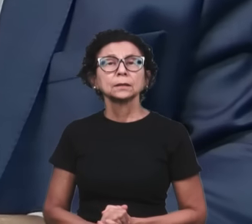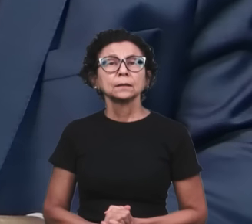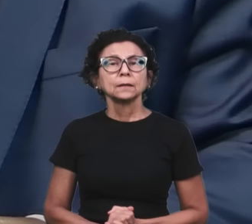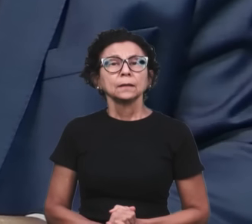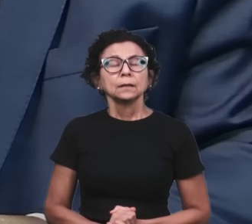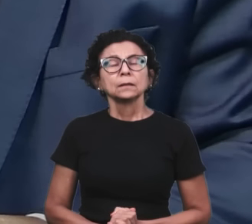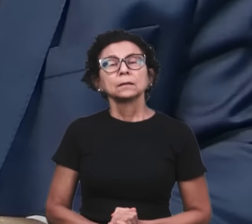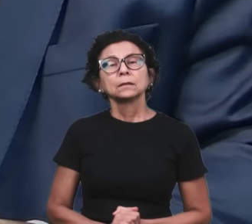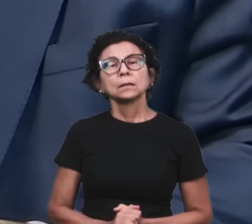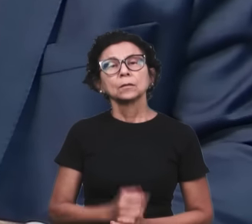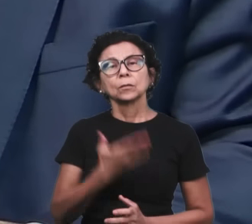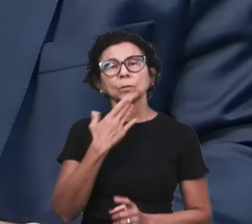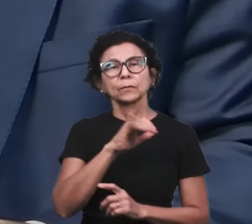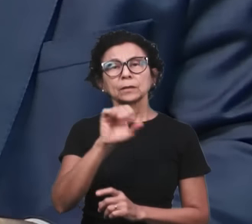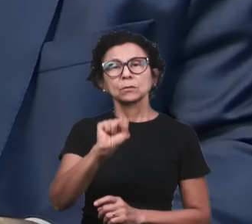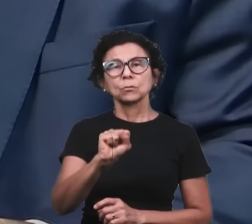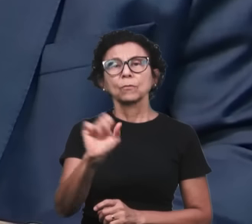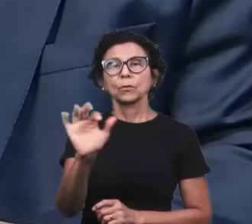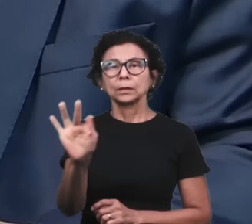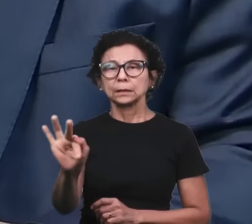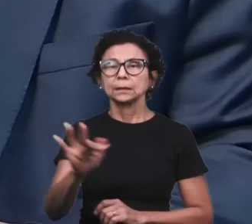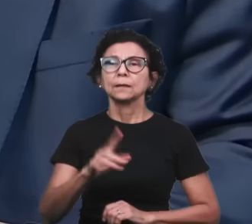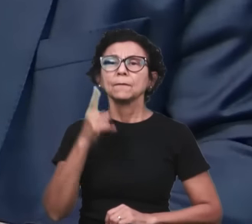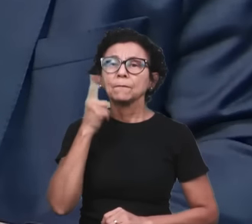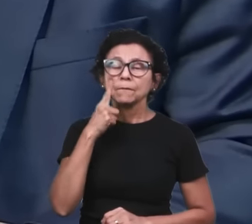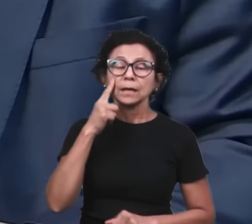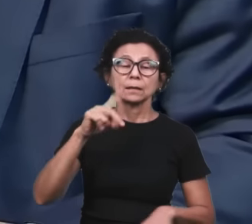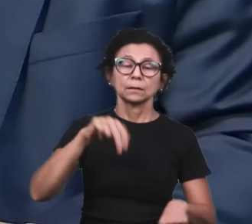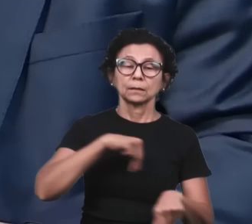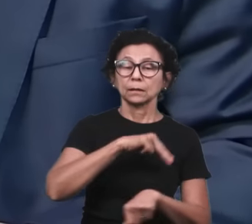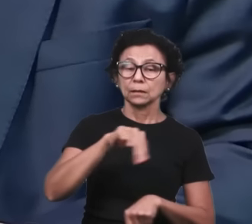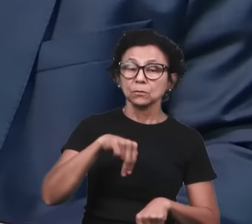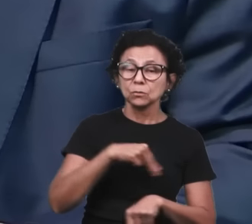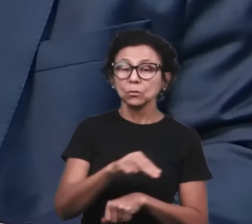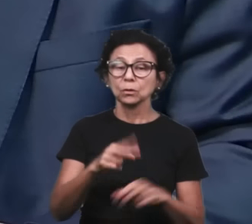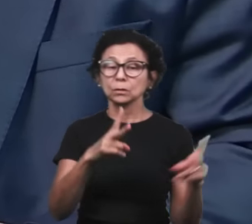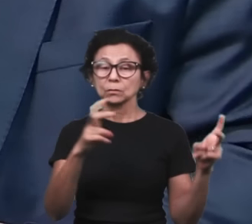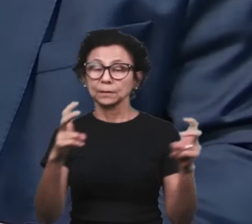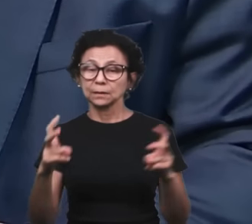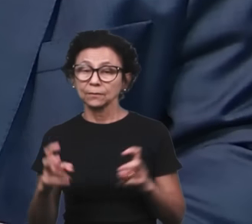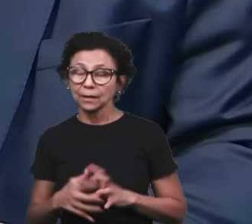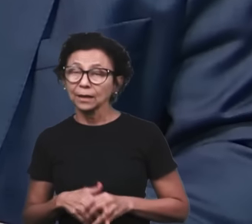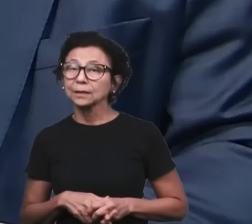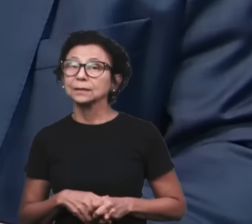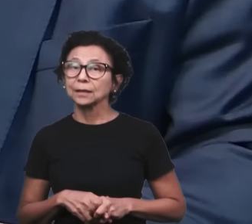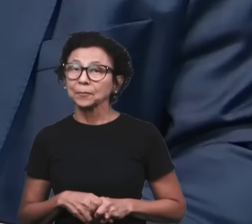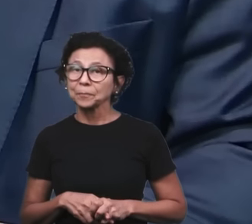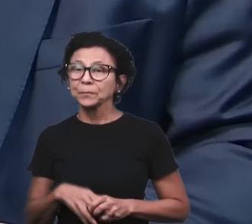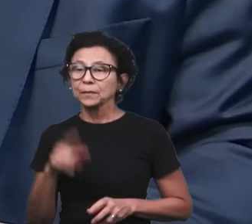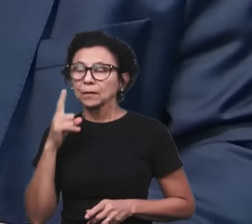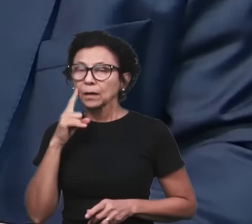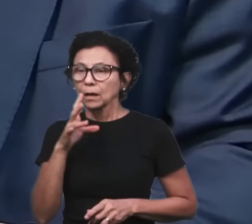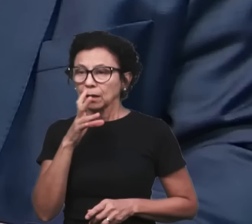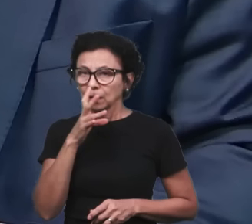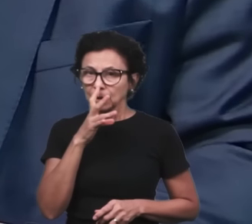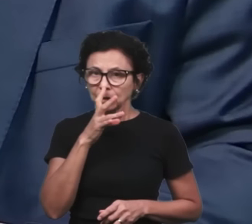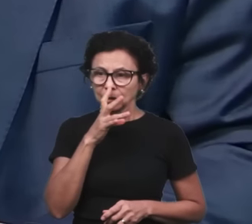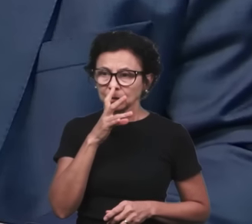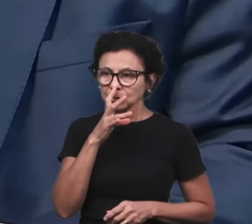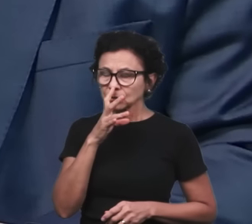Sofonias falando assim, vede entre as nações e olhai e maravilhai-vos e admirai-vos,